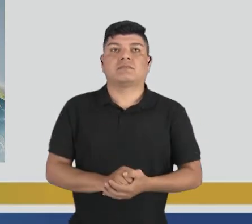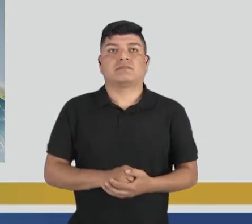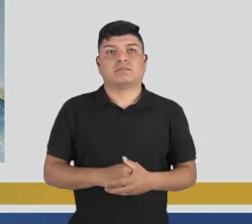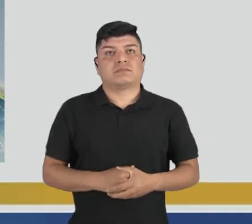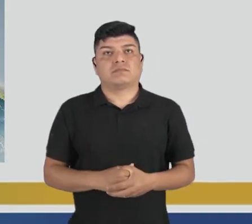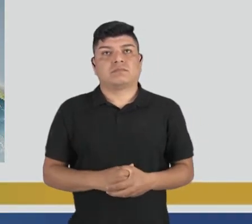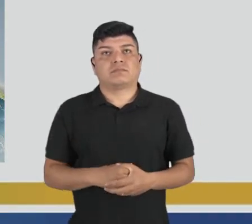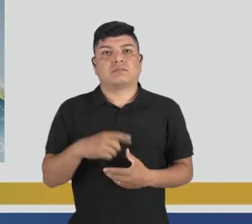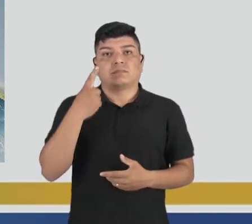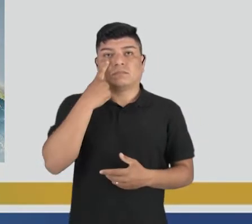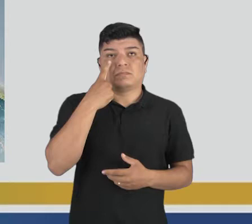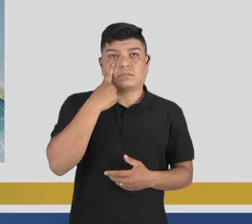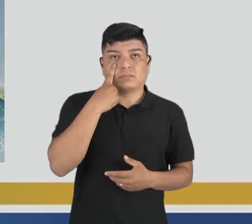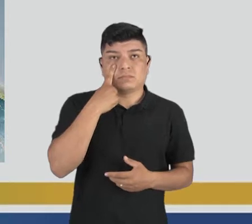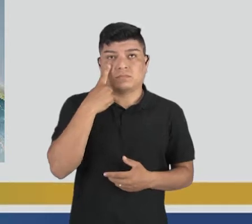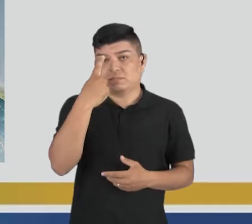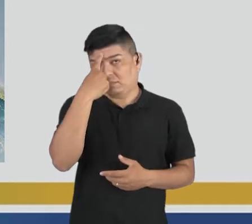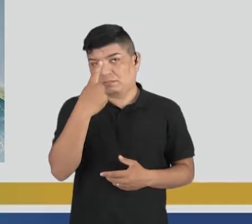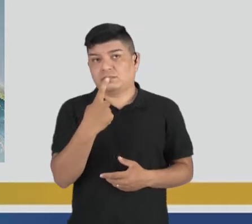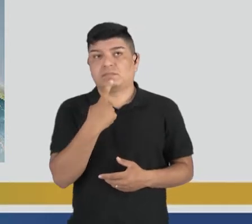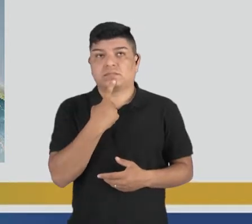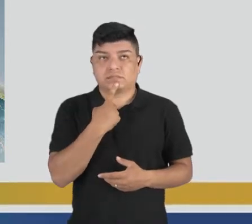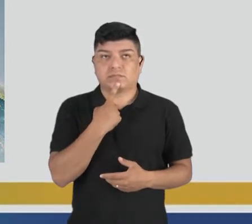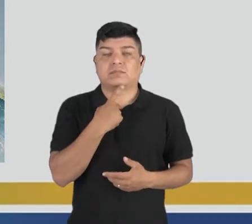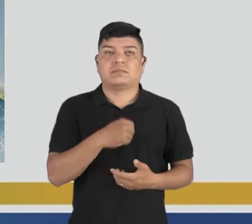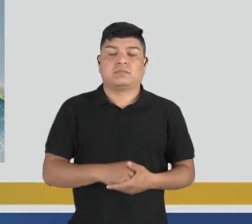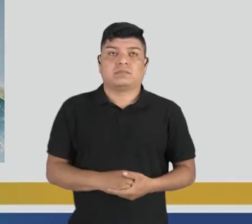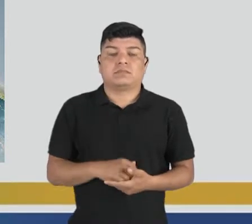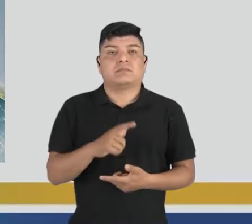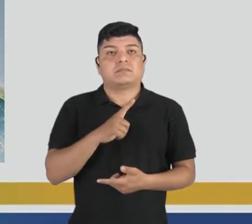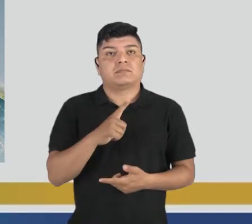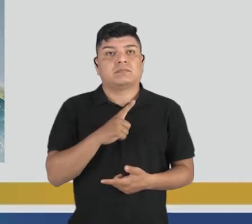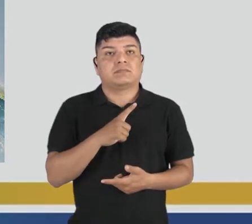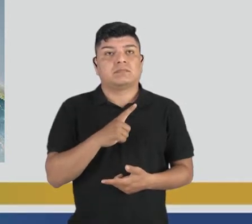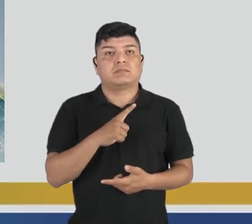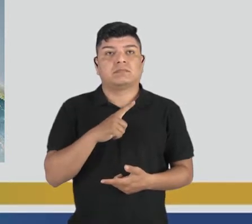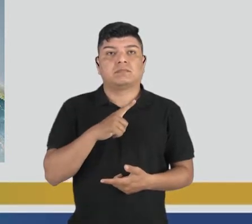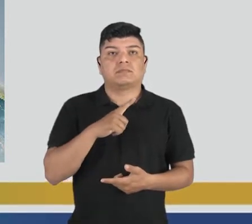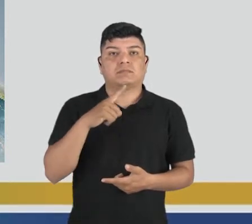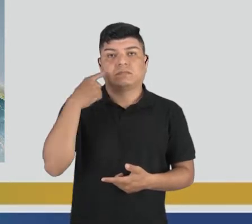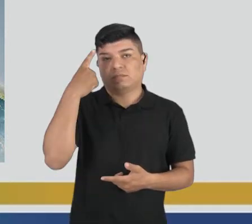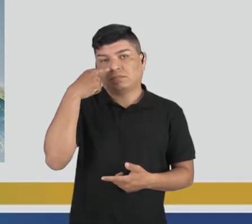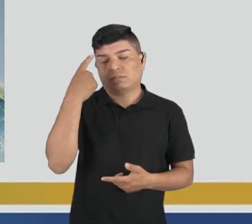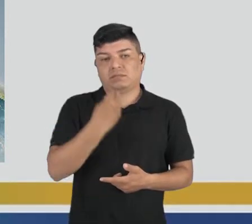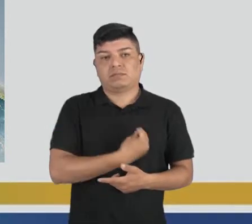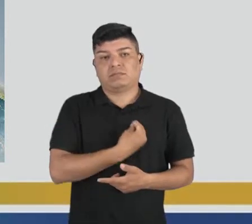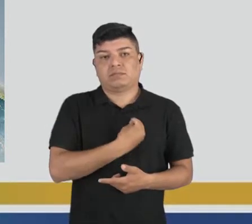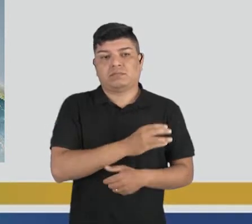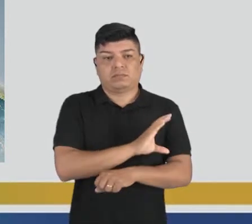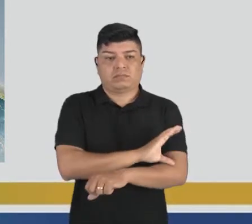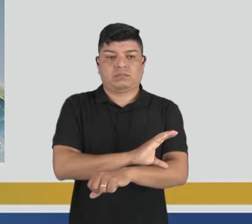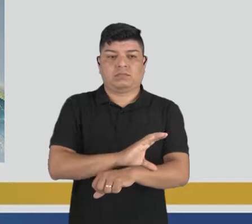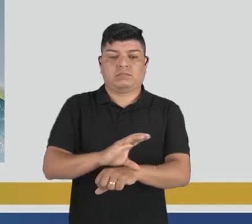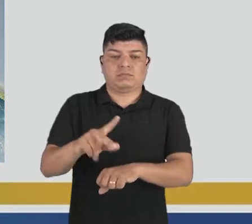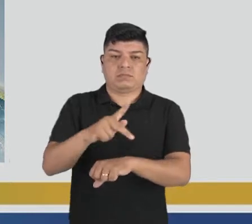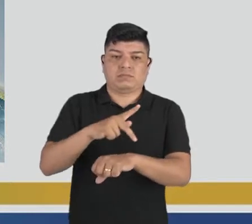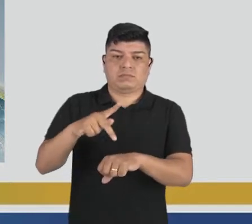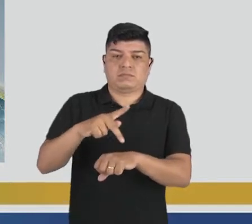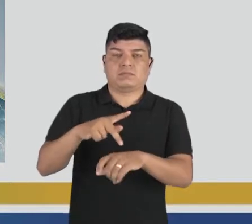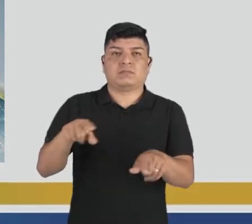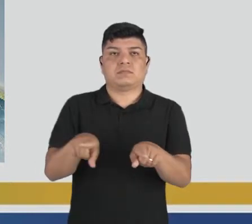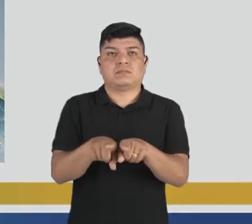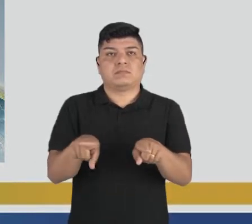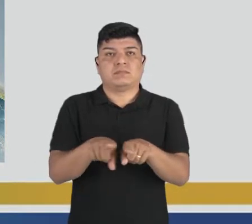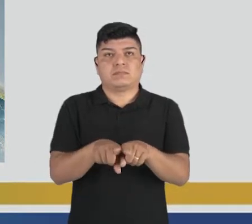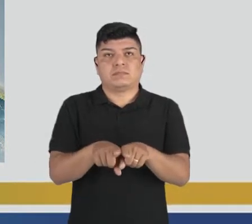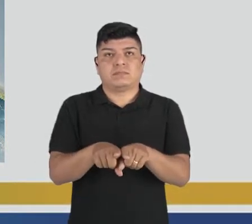Olha só, observem ali pela imagem que nós temos o espanhol presente aí em muitas culturas, em muitos países,